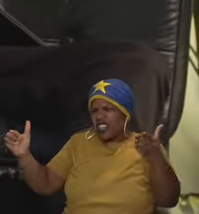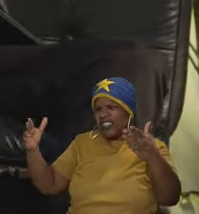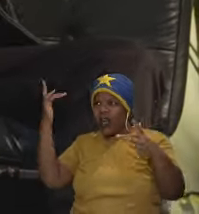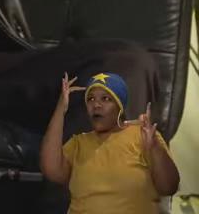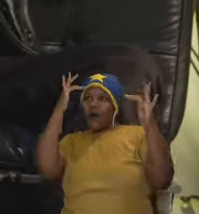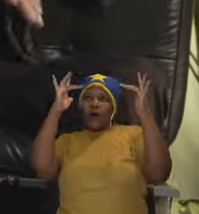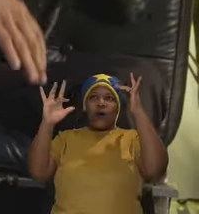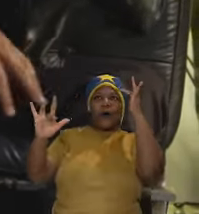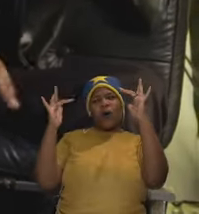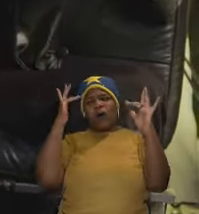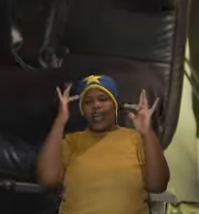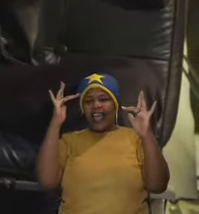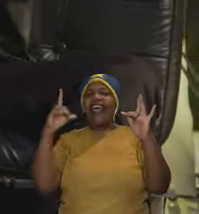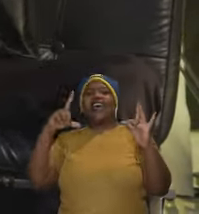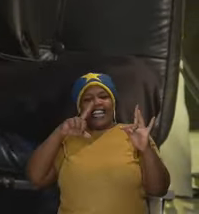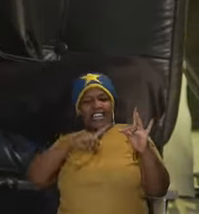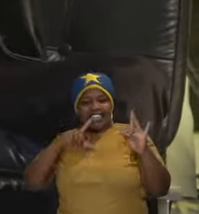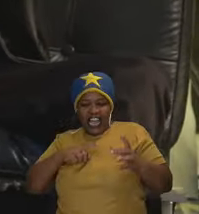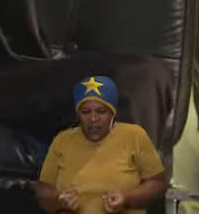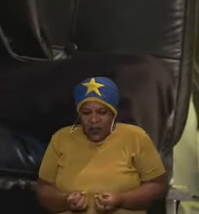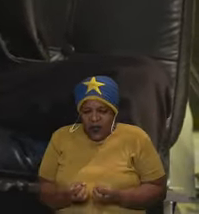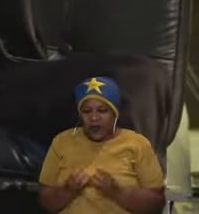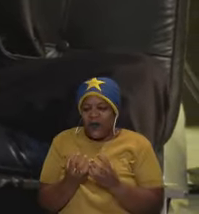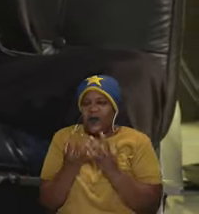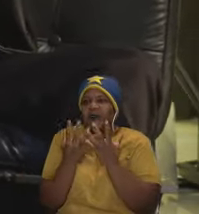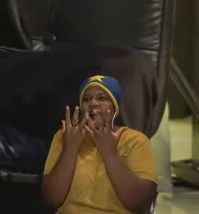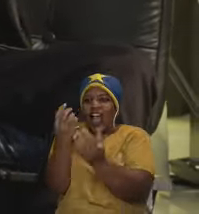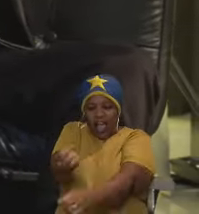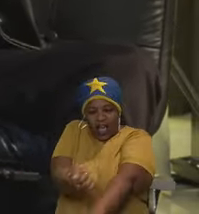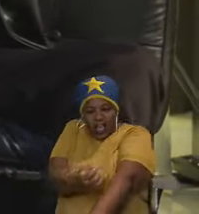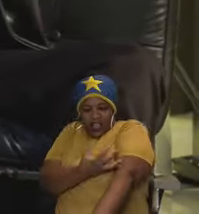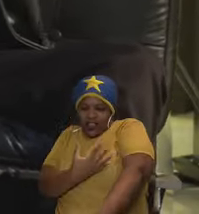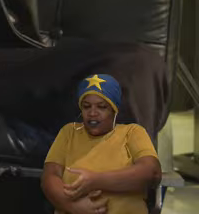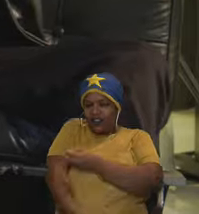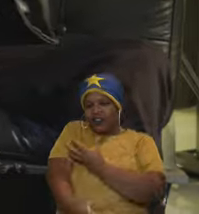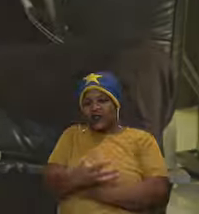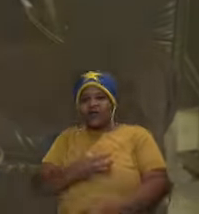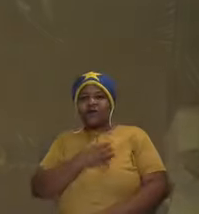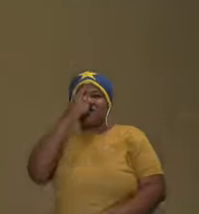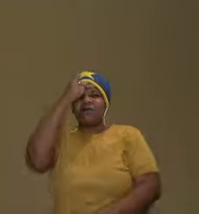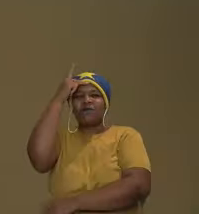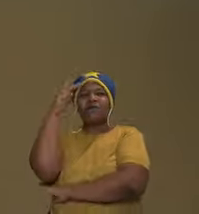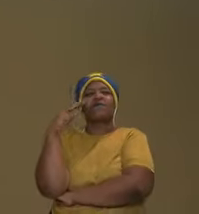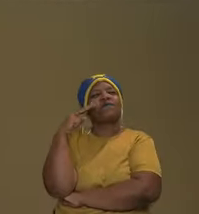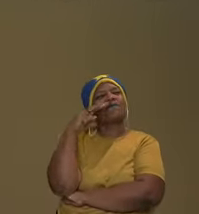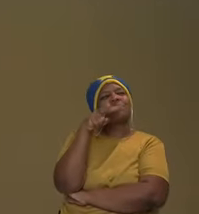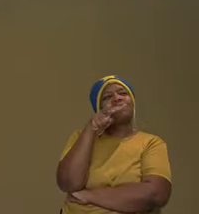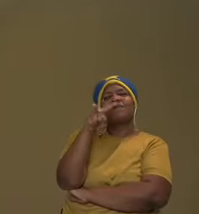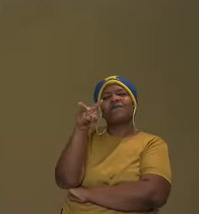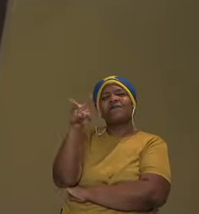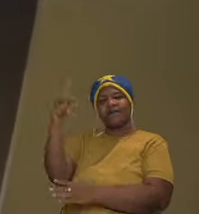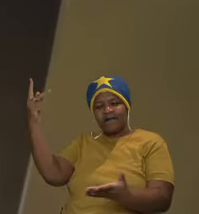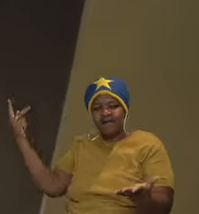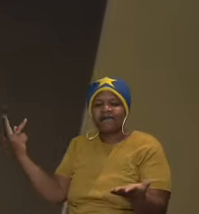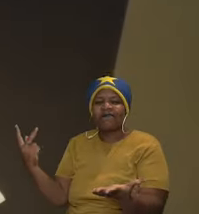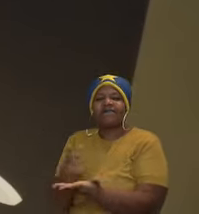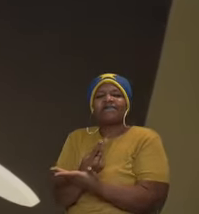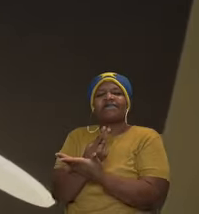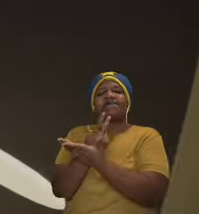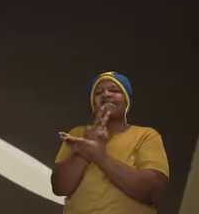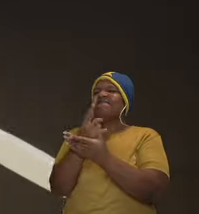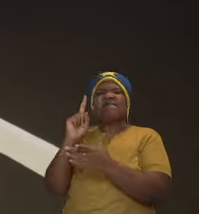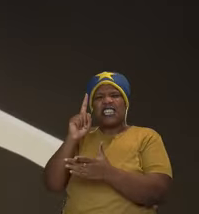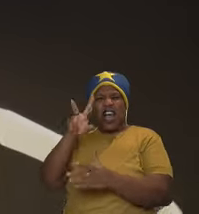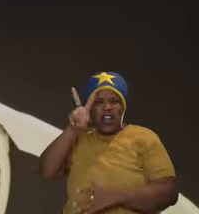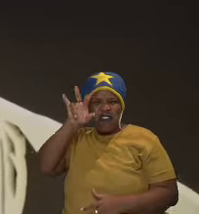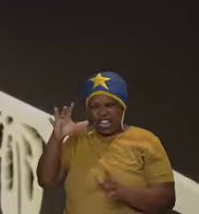decisões, o teor de uma erupção em emoções e o caráter formado por ocasiões e não